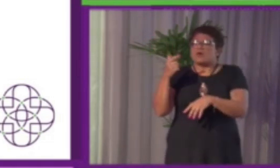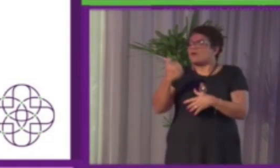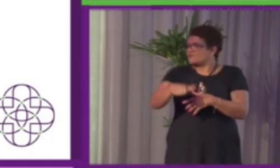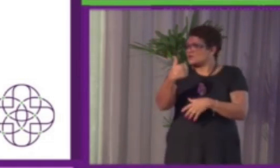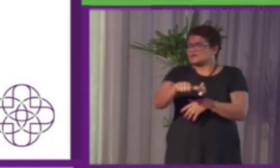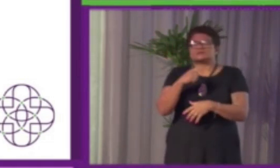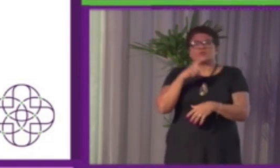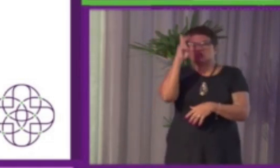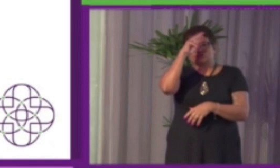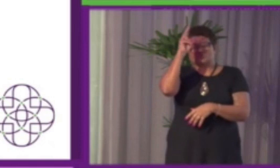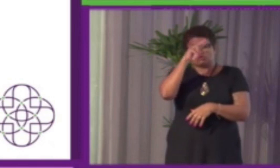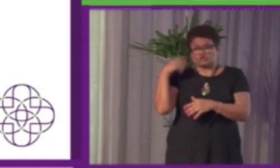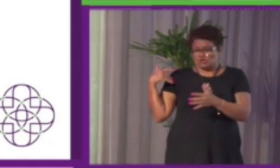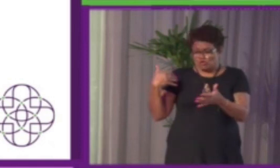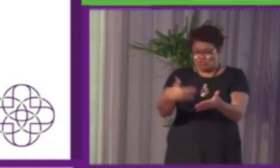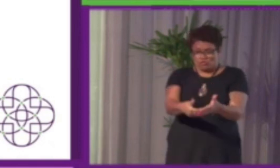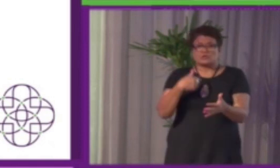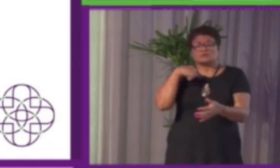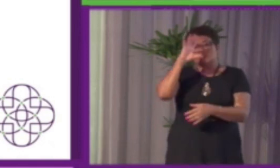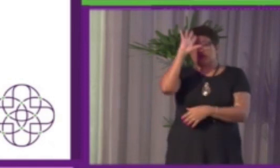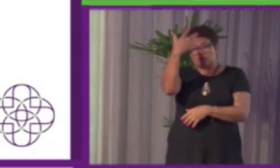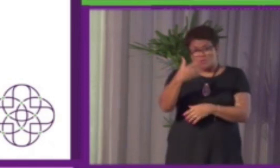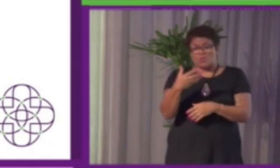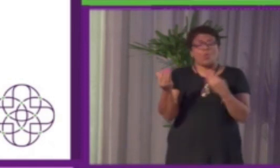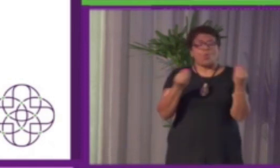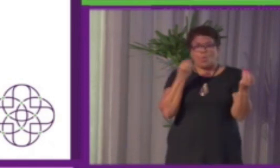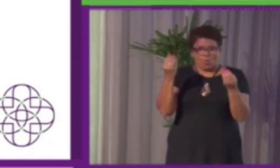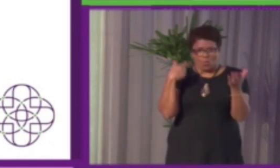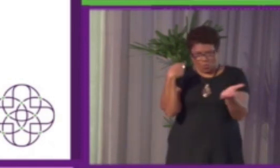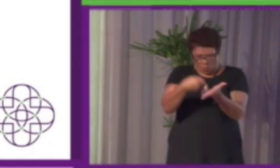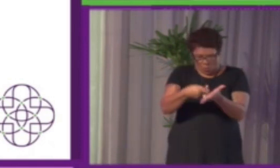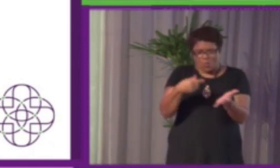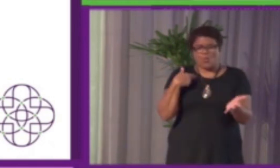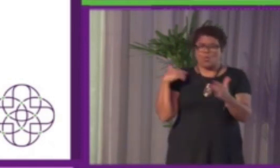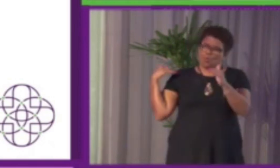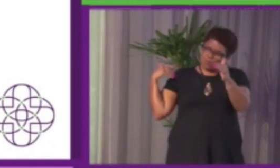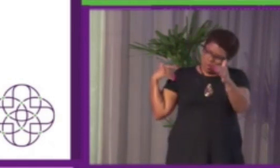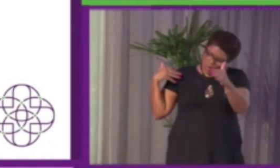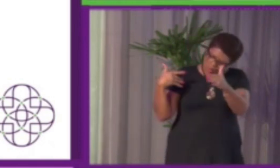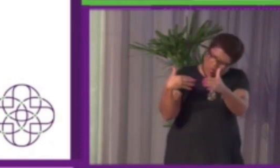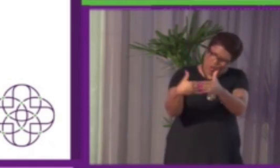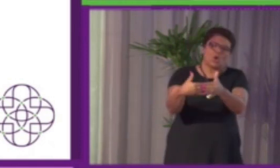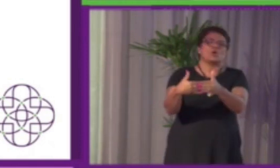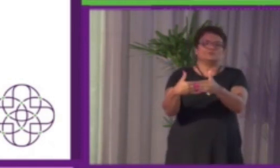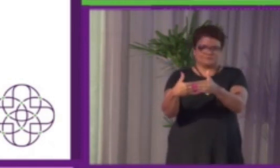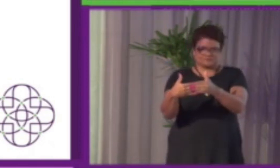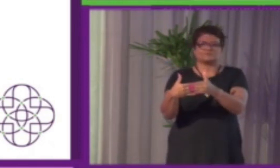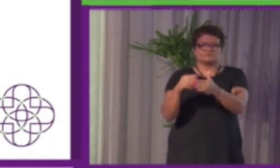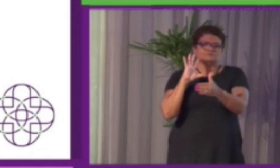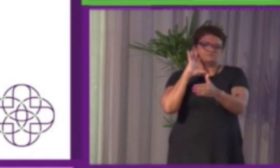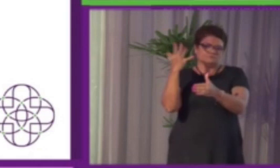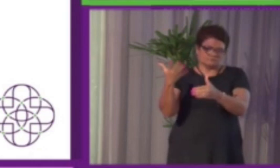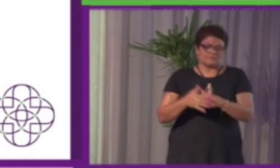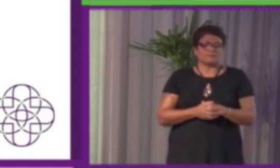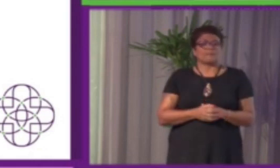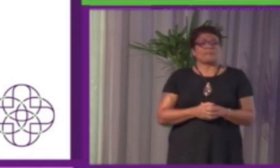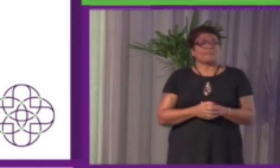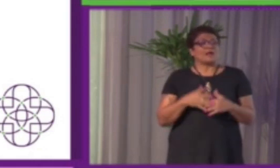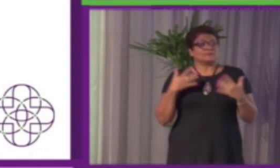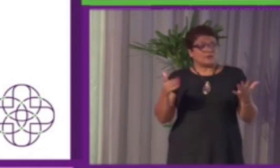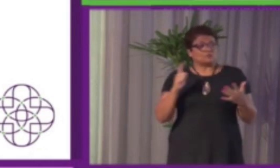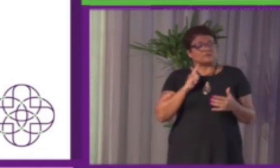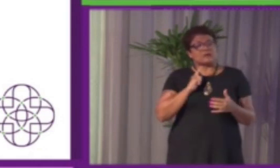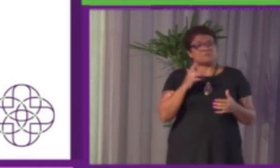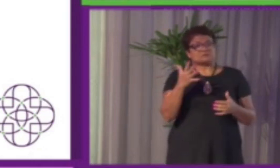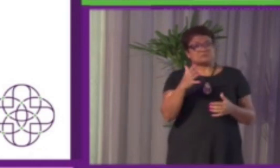e se determina, desta forma, um limiar que foi utilizado ali nessas decisões. Tá? Então, o NICE determinou seu limiar em